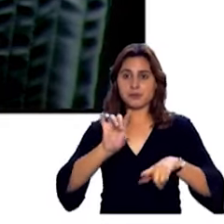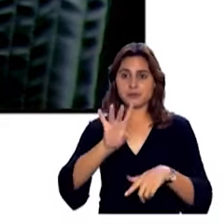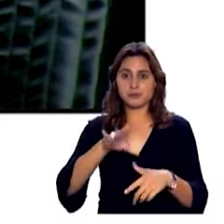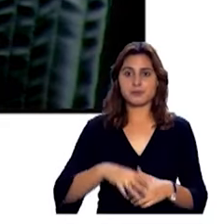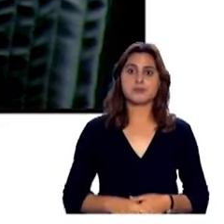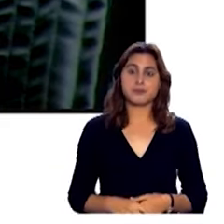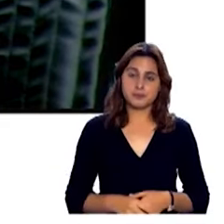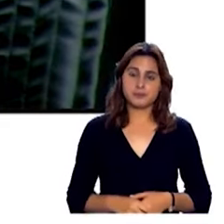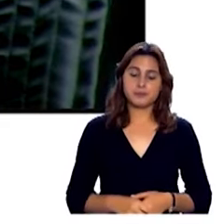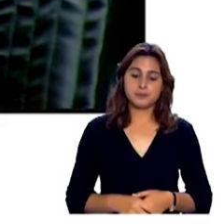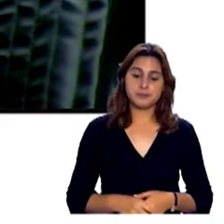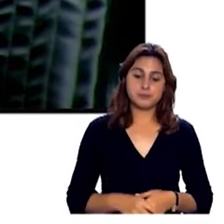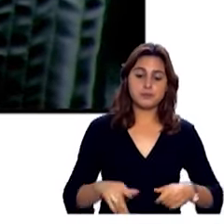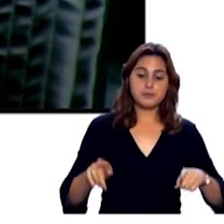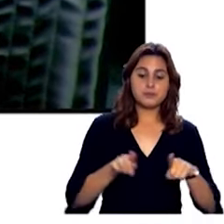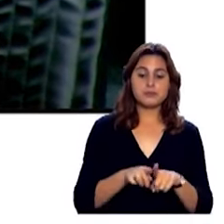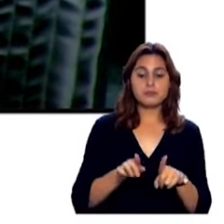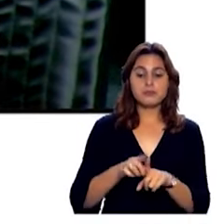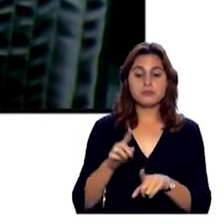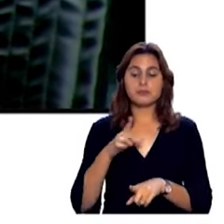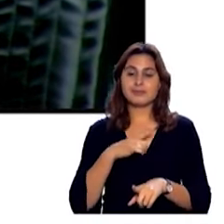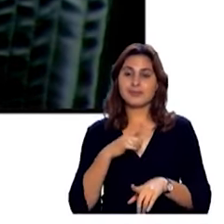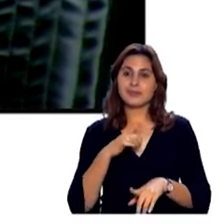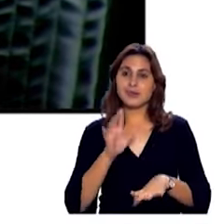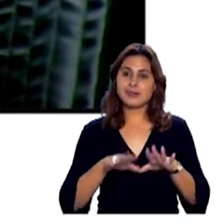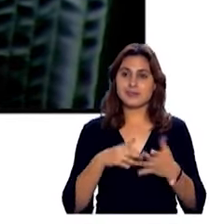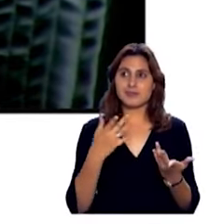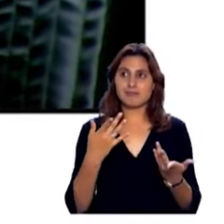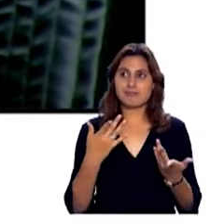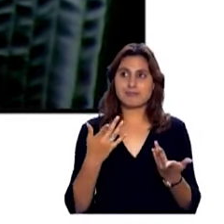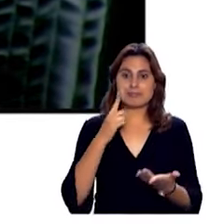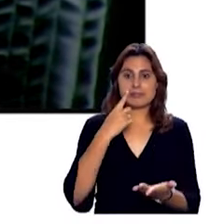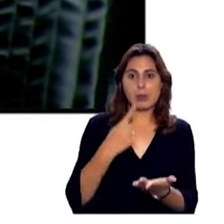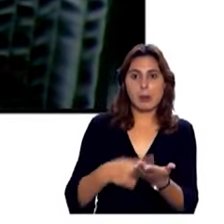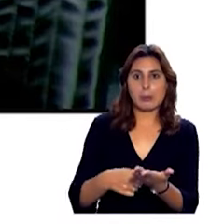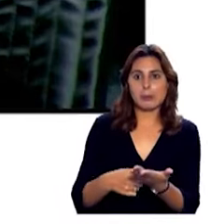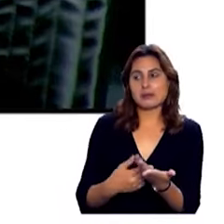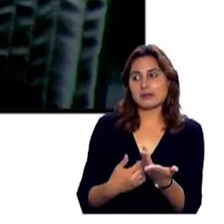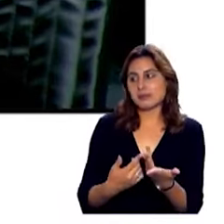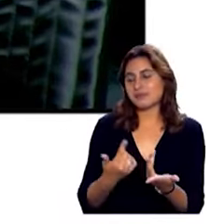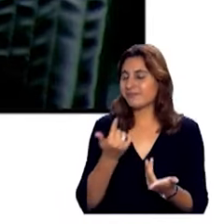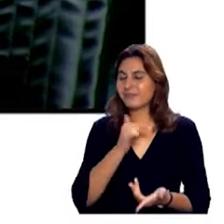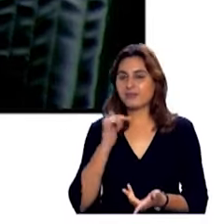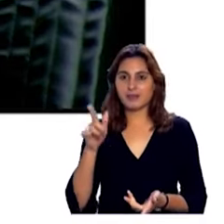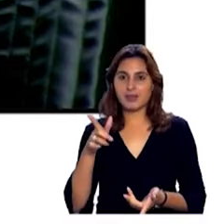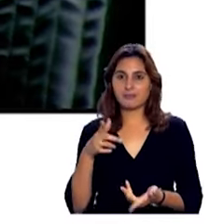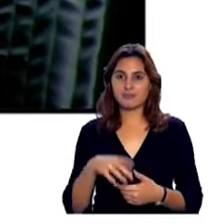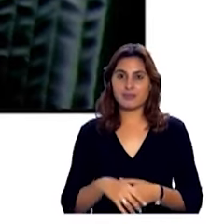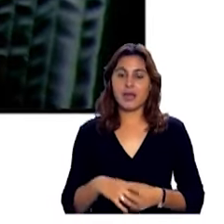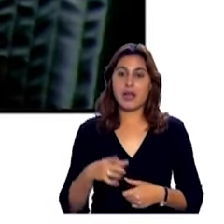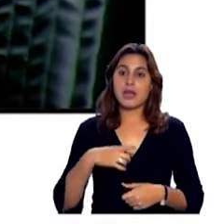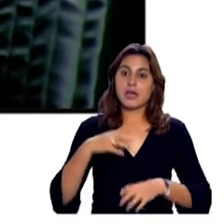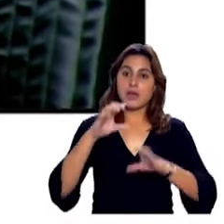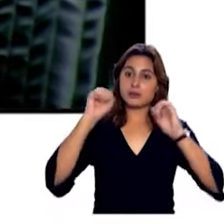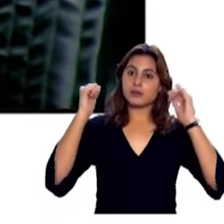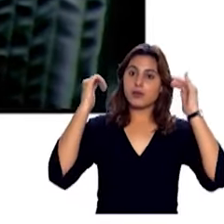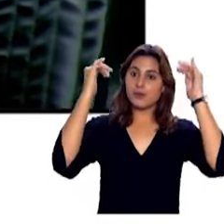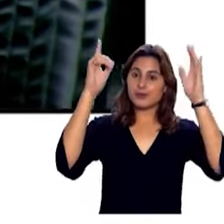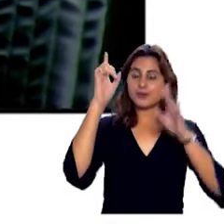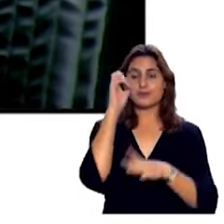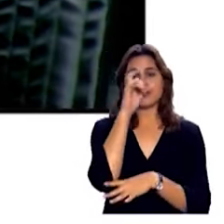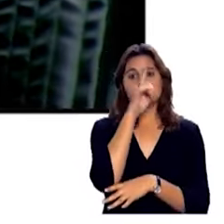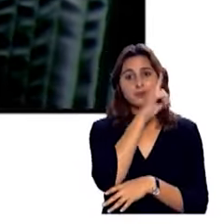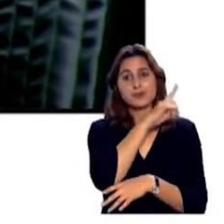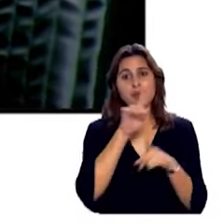isso gera também um certo descompromisso entre a sua atividade a atividade da corte uma dificuldade também de